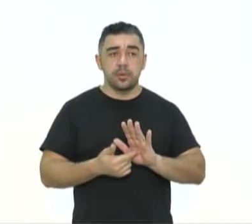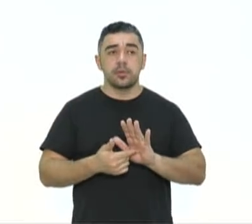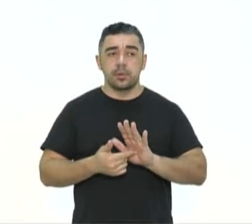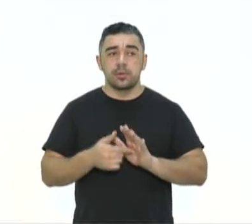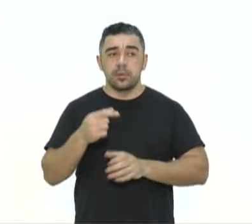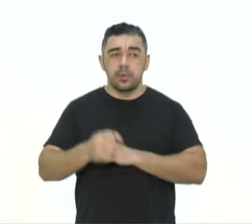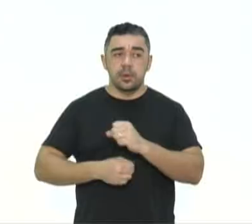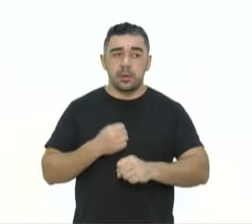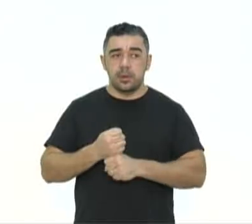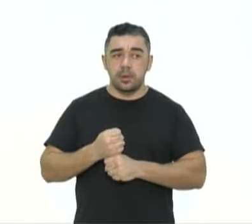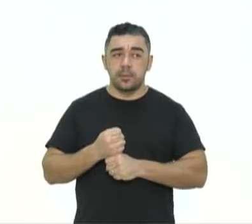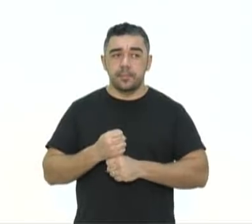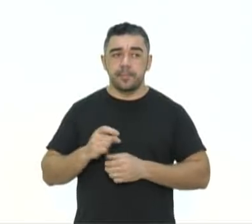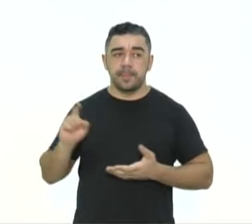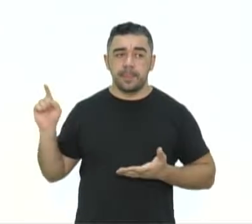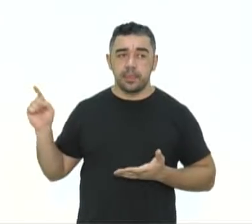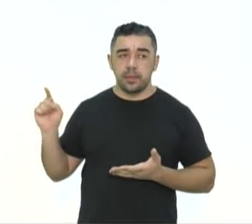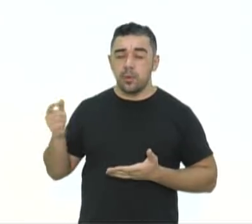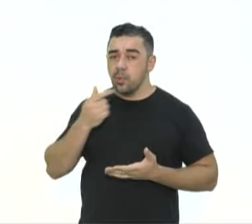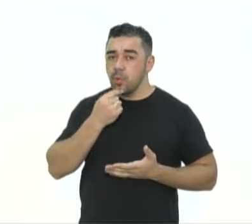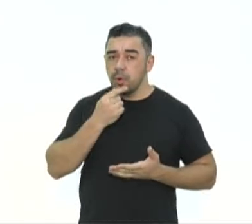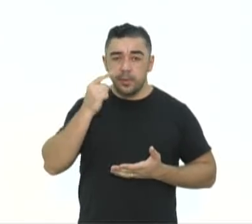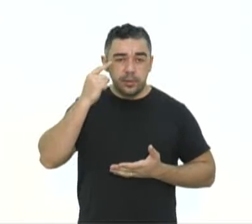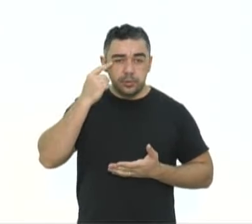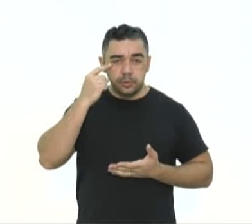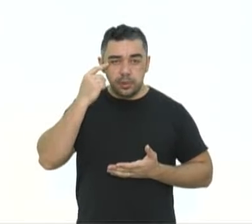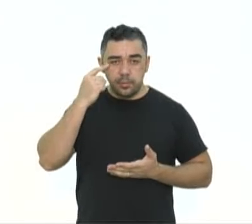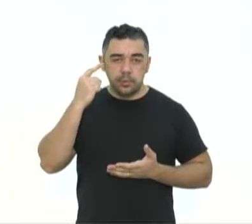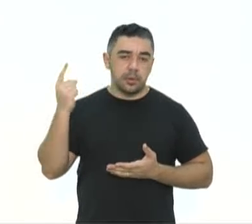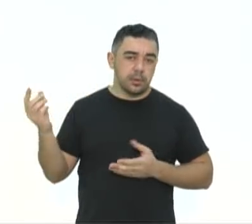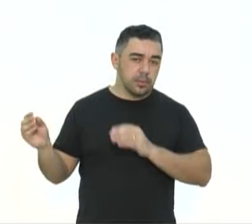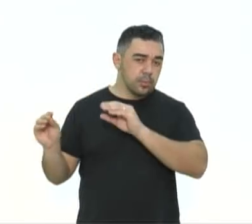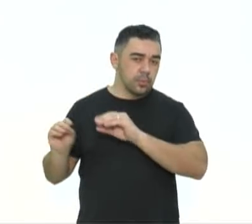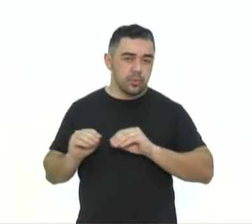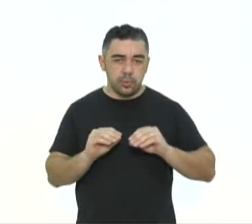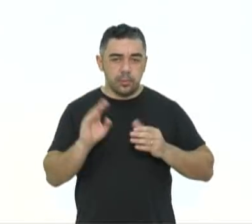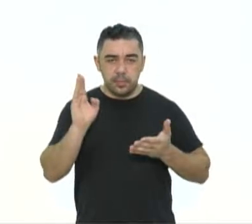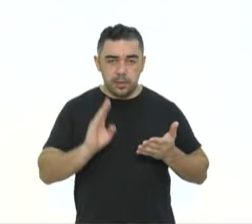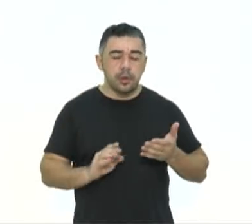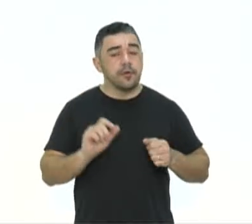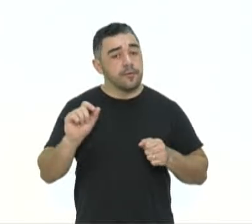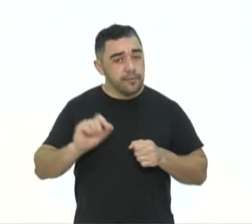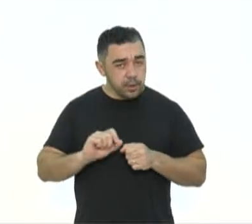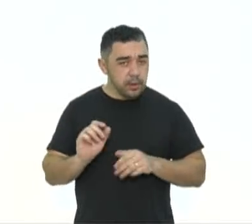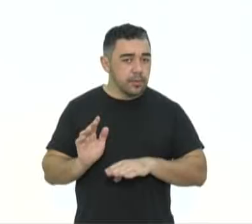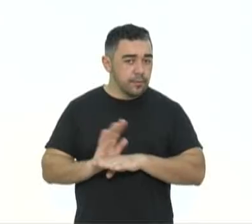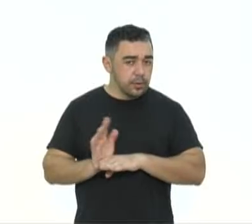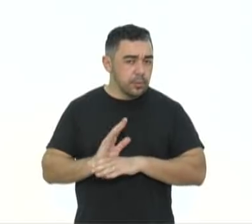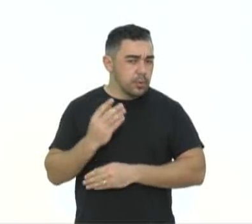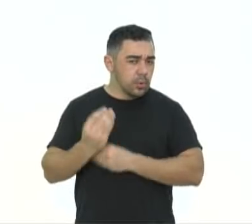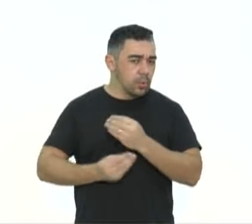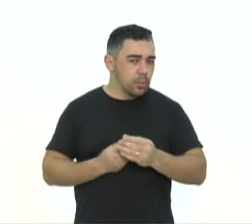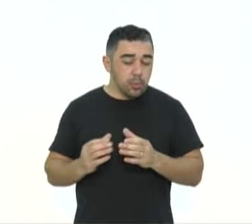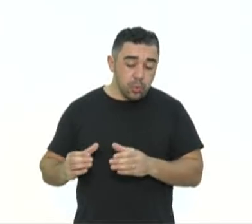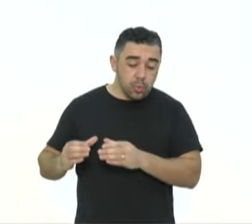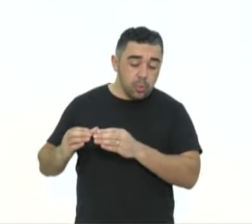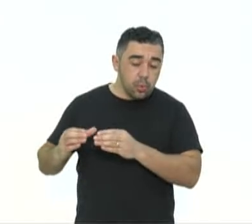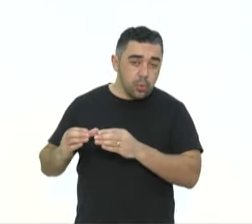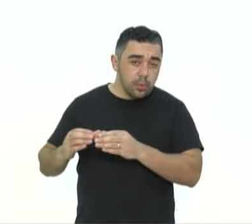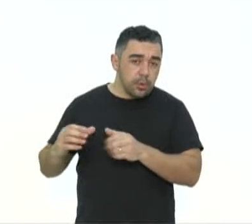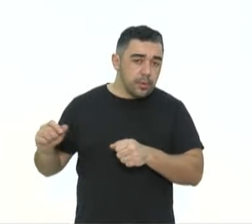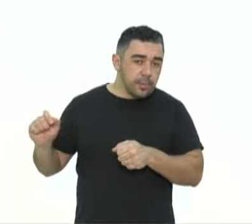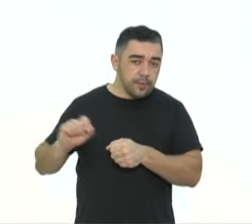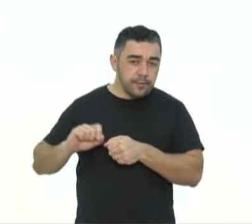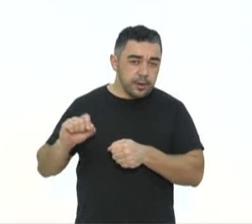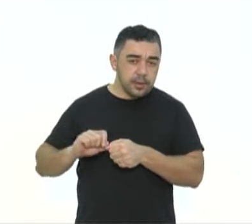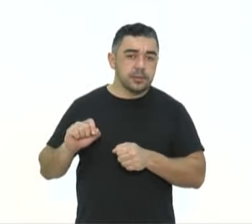seguinte. IP Nakashima, japonês radicado no Brasil, concebeu o filme e contou com uma equipe para